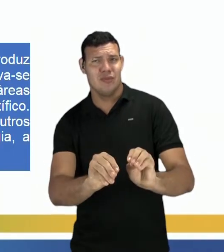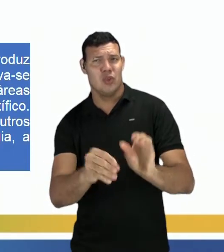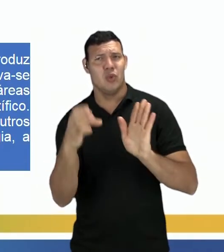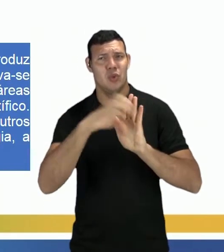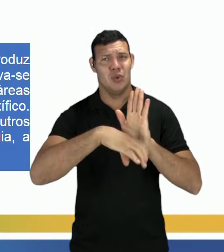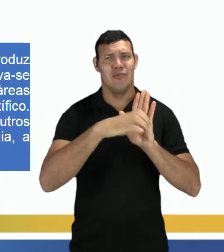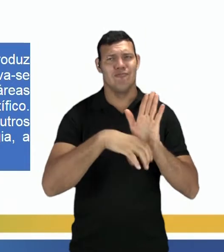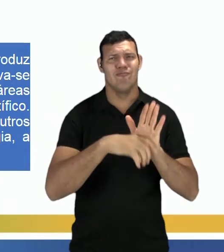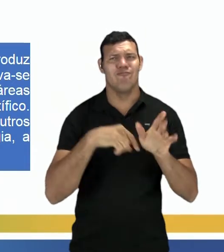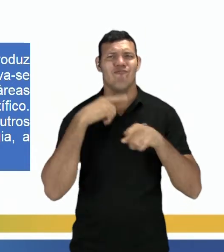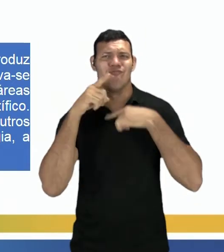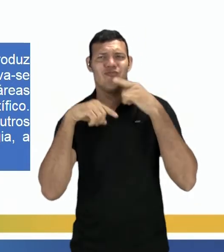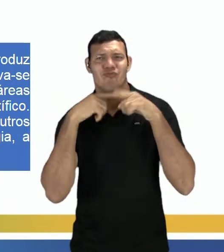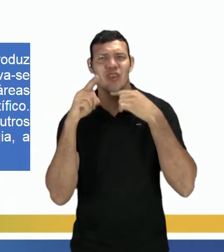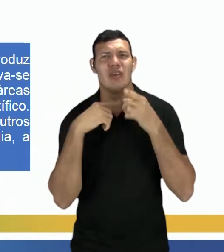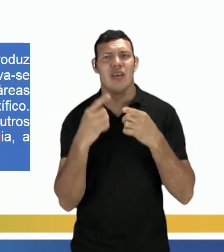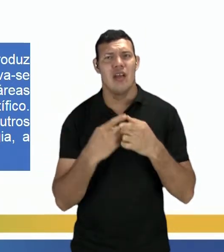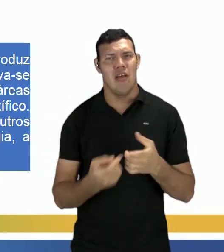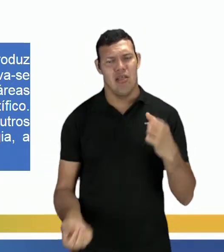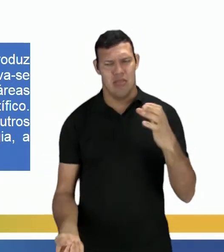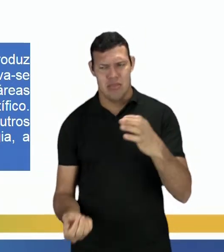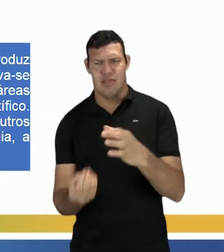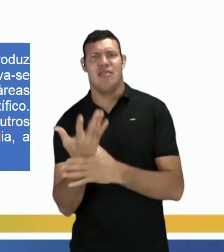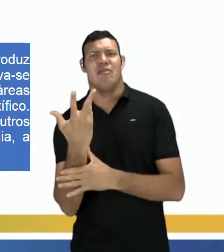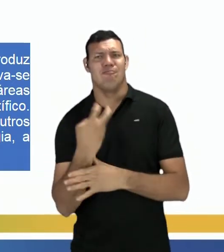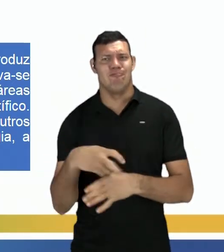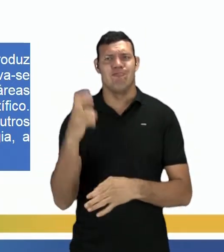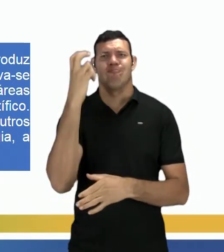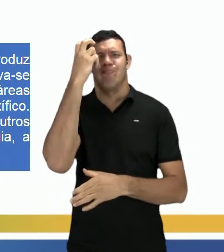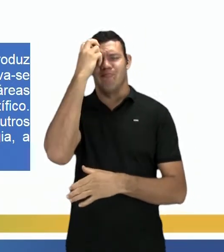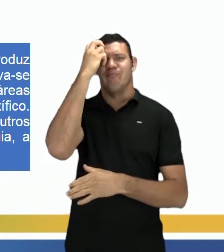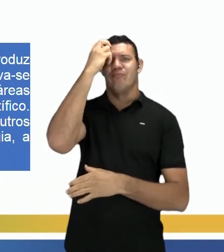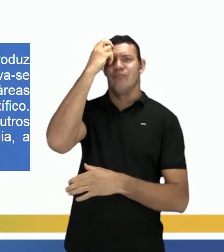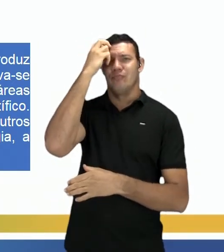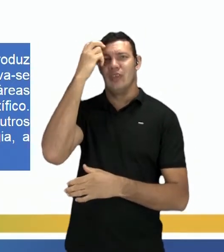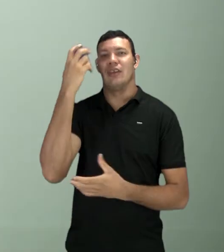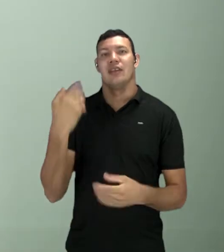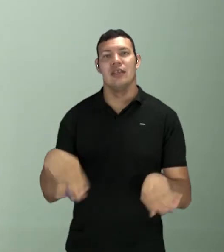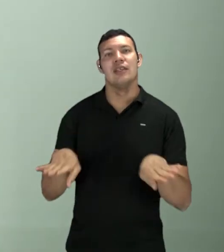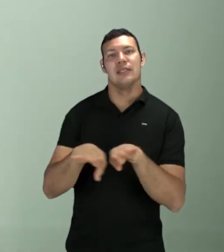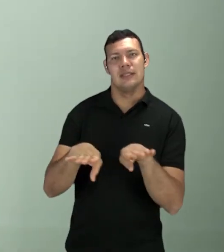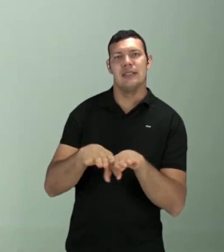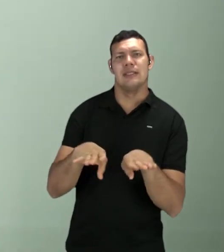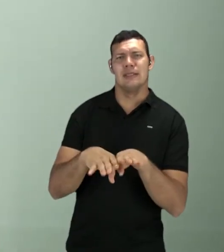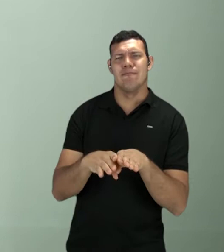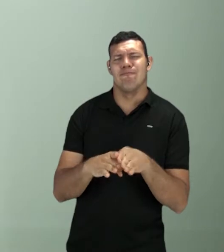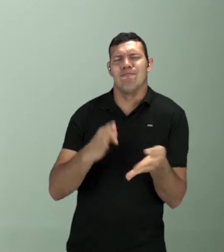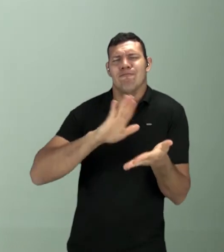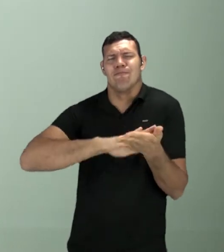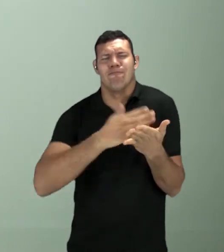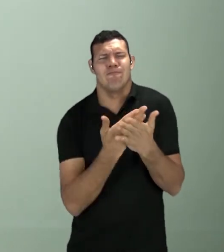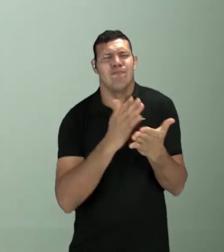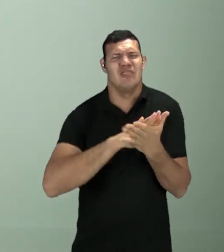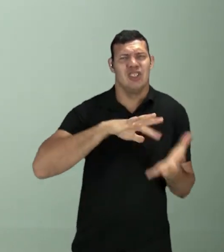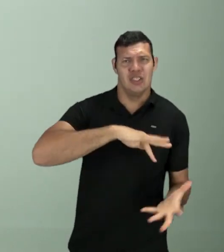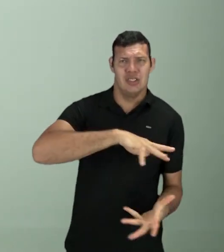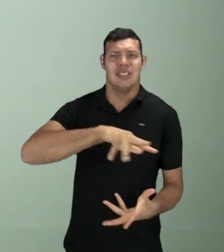momento surgem novos saberes, novas ciências, que tentam interpretar e entender esse mundo.